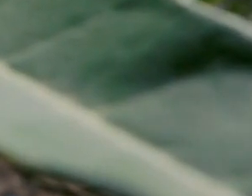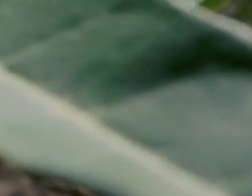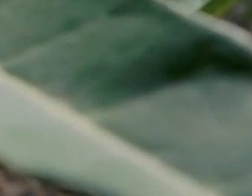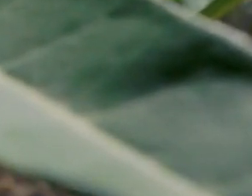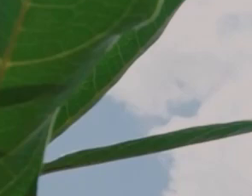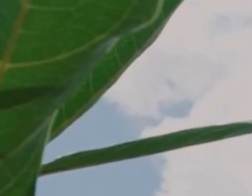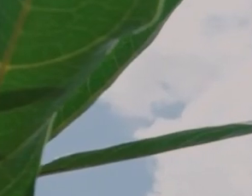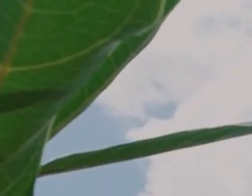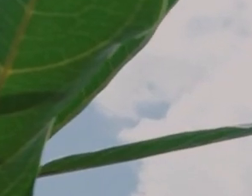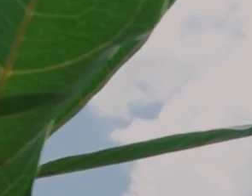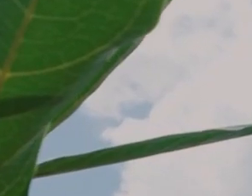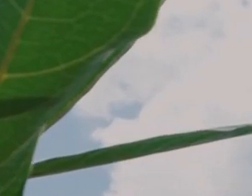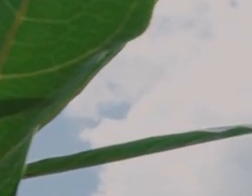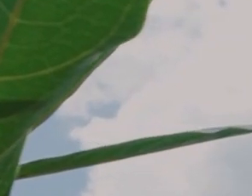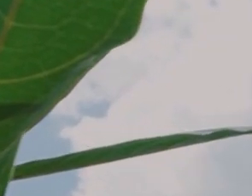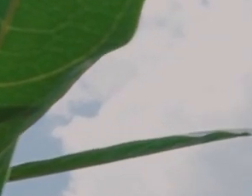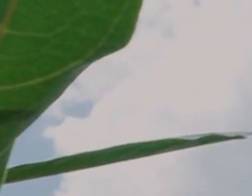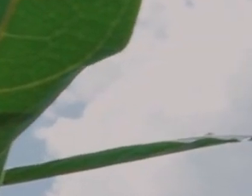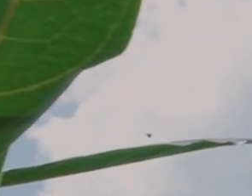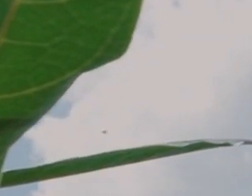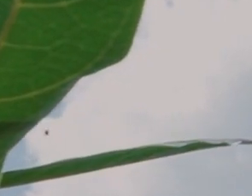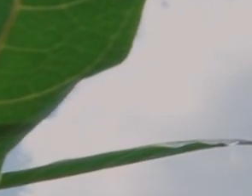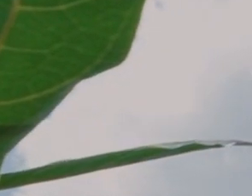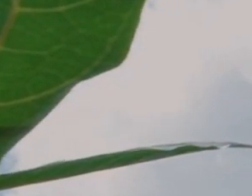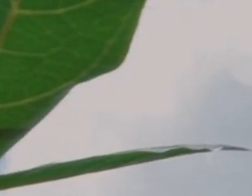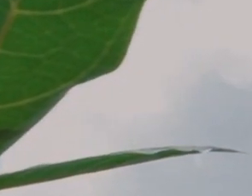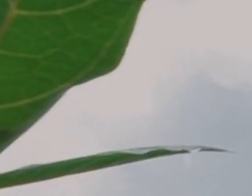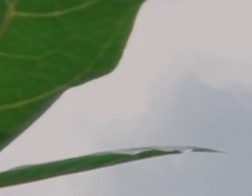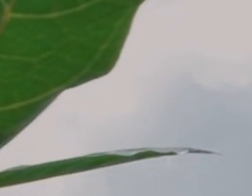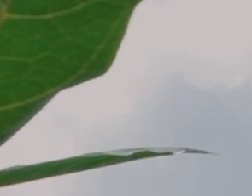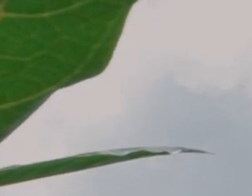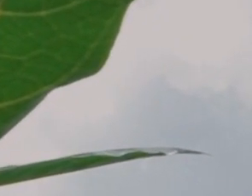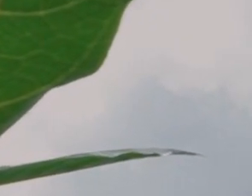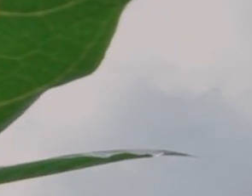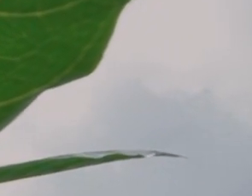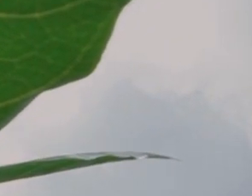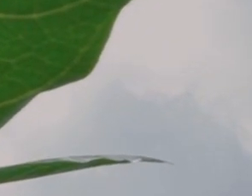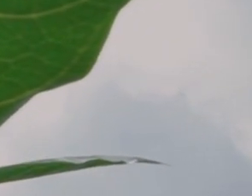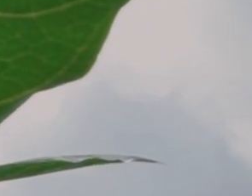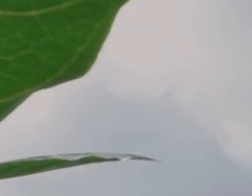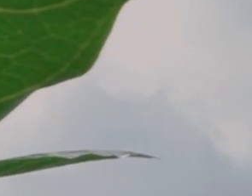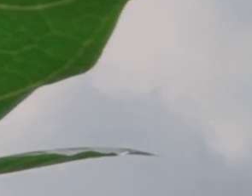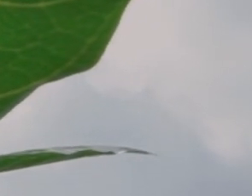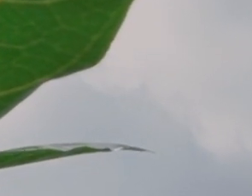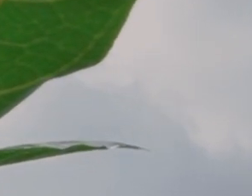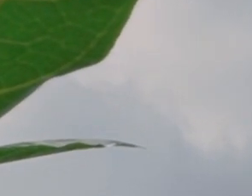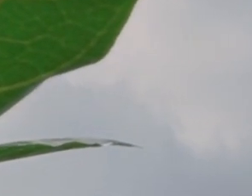todo o município. Prefeitura de Caruaru, fazendo o futuro agora.